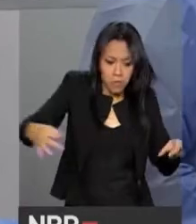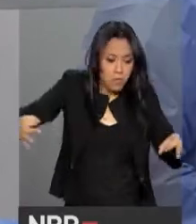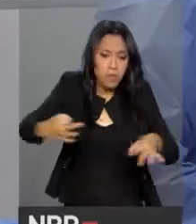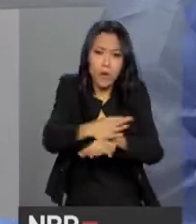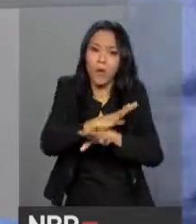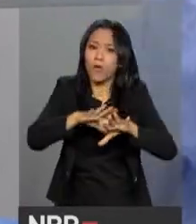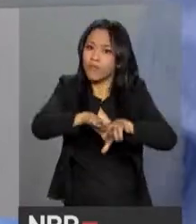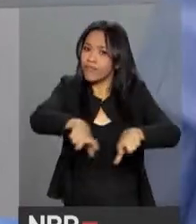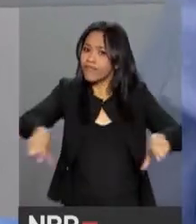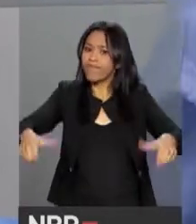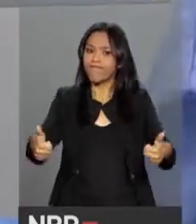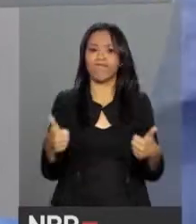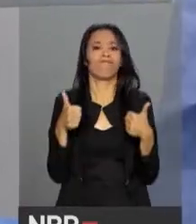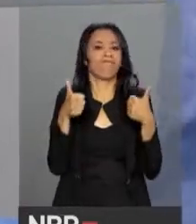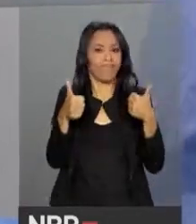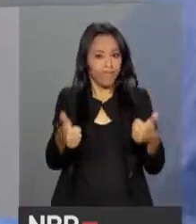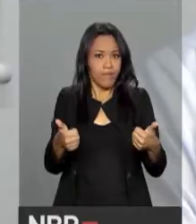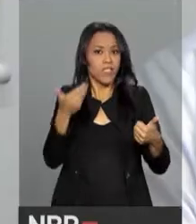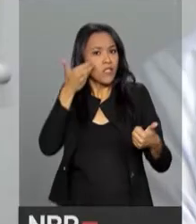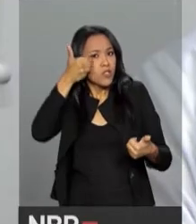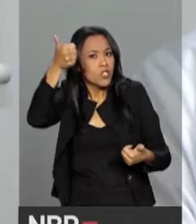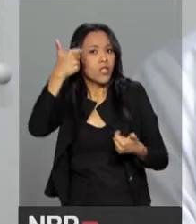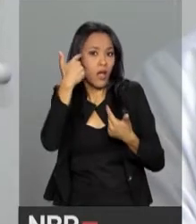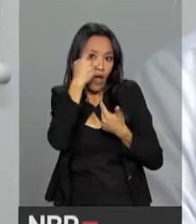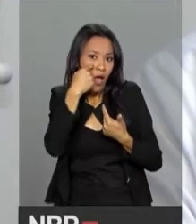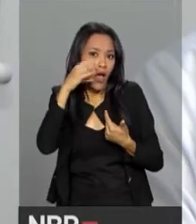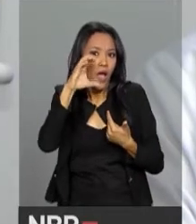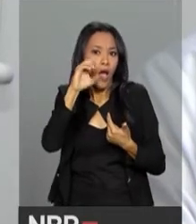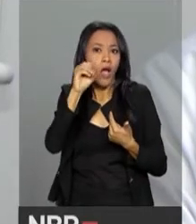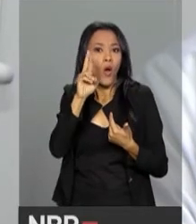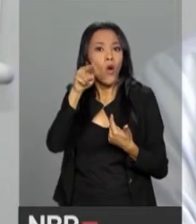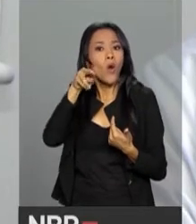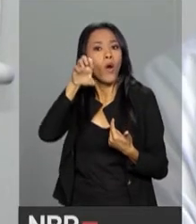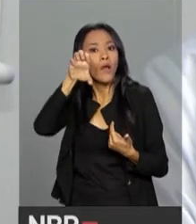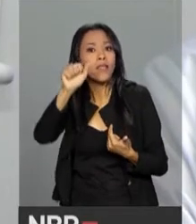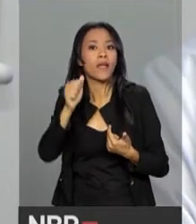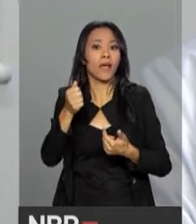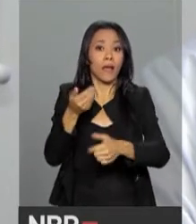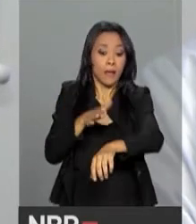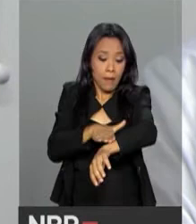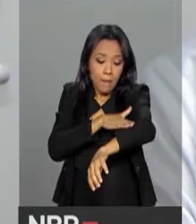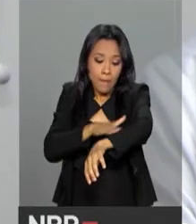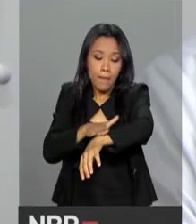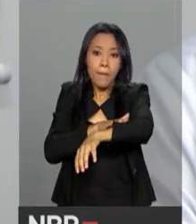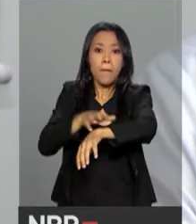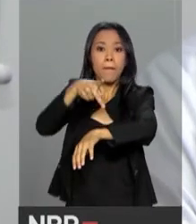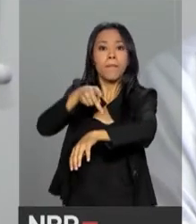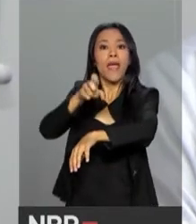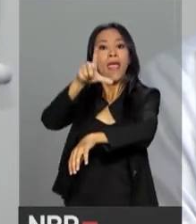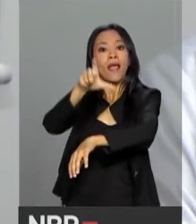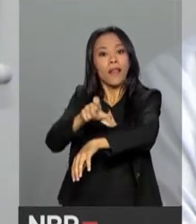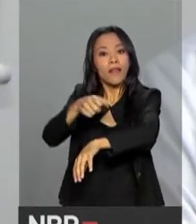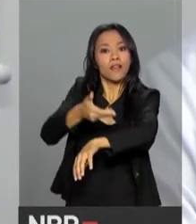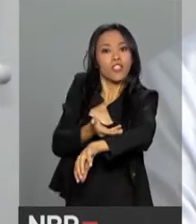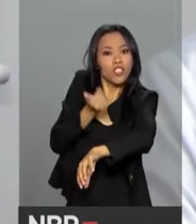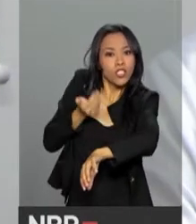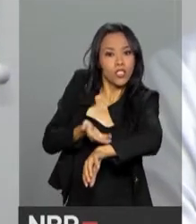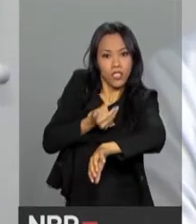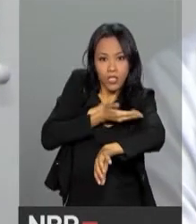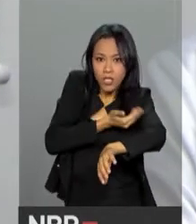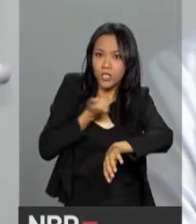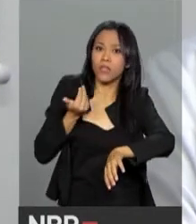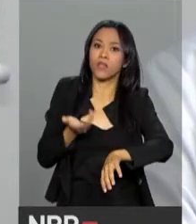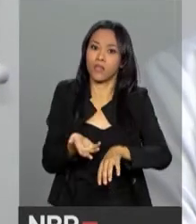captação o globo ocular da córnea e também em relação à pele são retirados de locais que não vão ter é